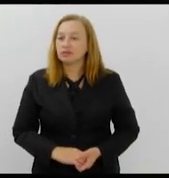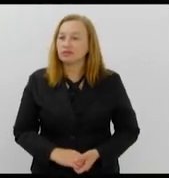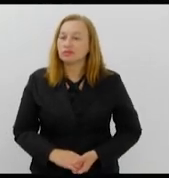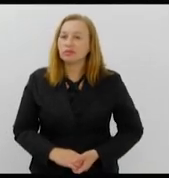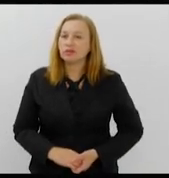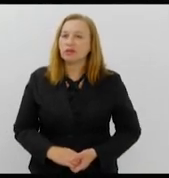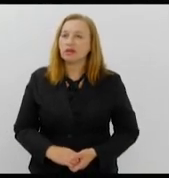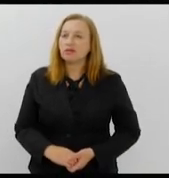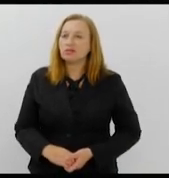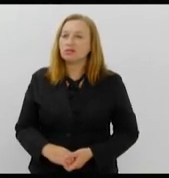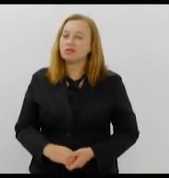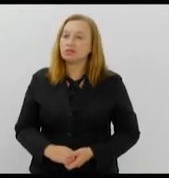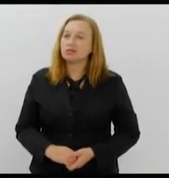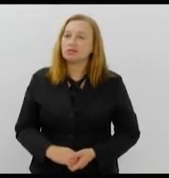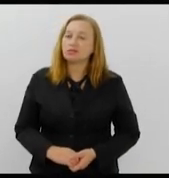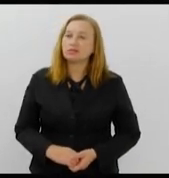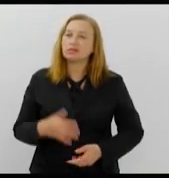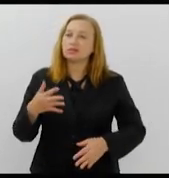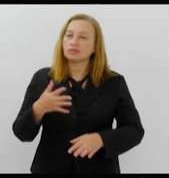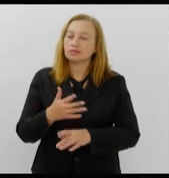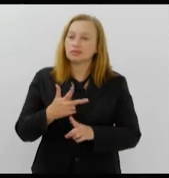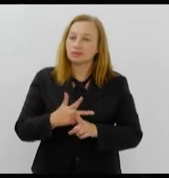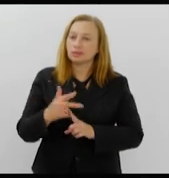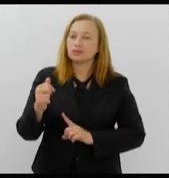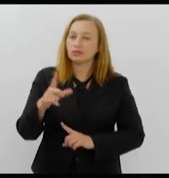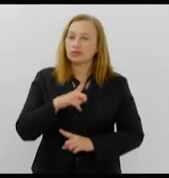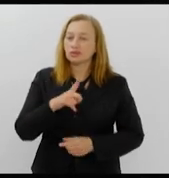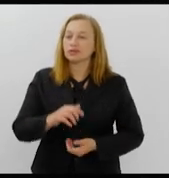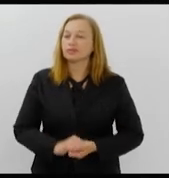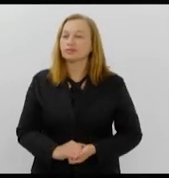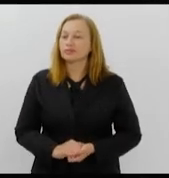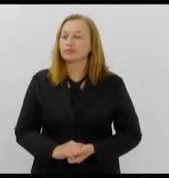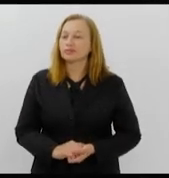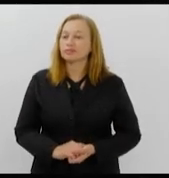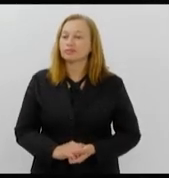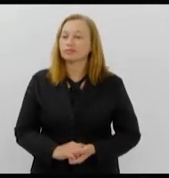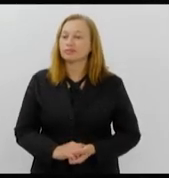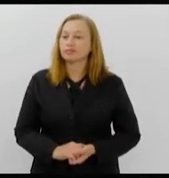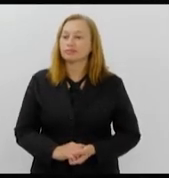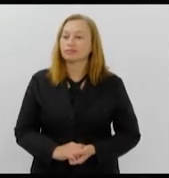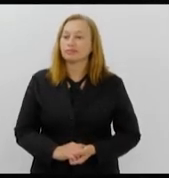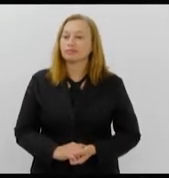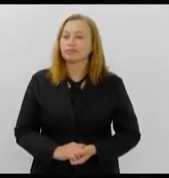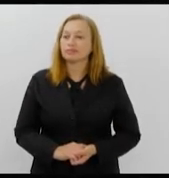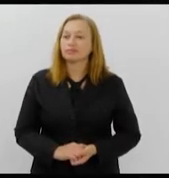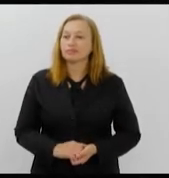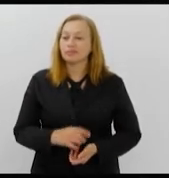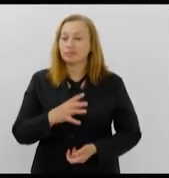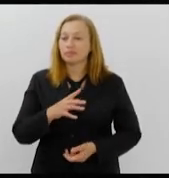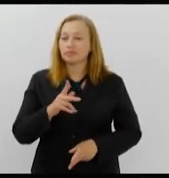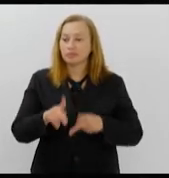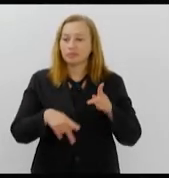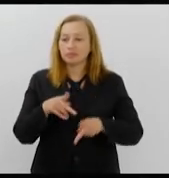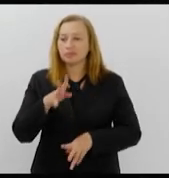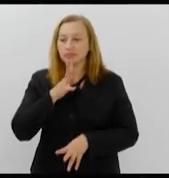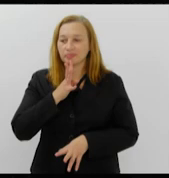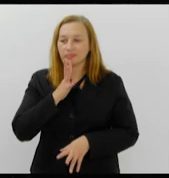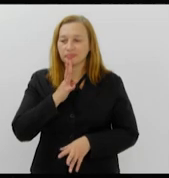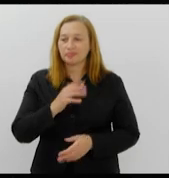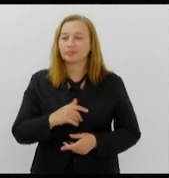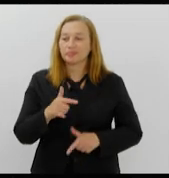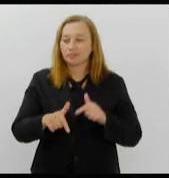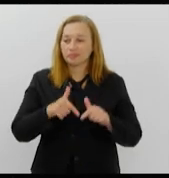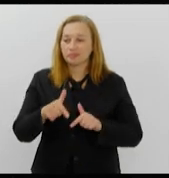árdua, mas ele conseguiu chegar à vitória apertada, mas o povo reconheceu o seu